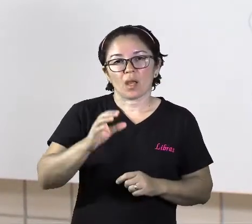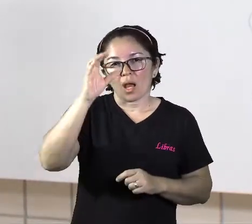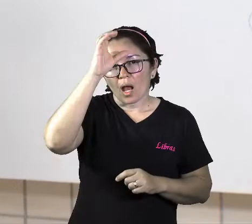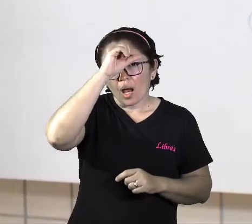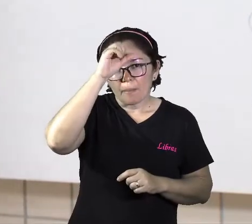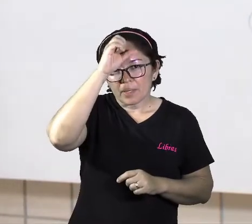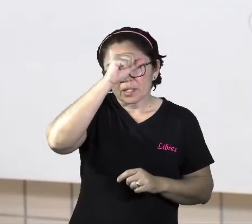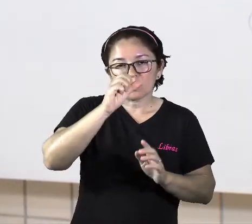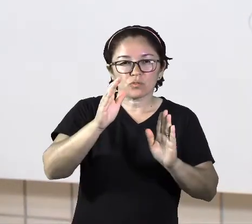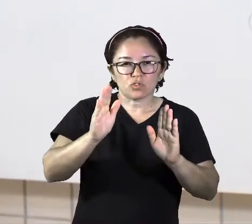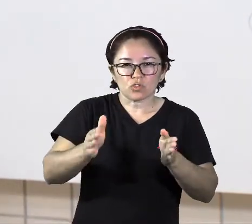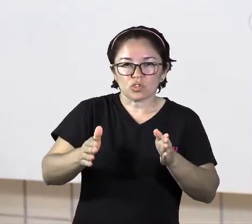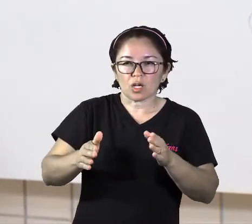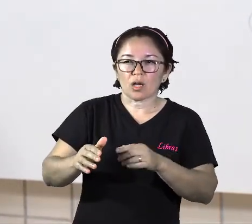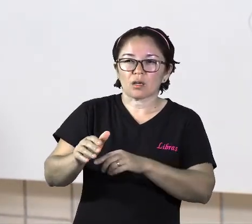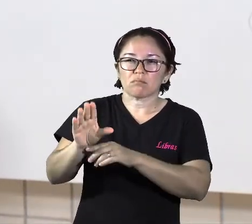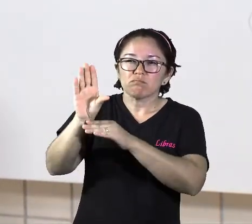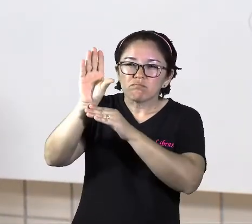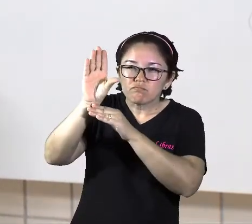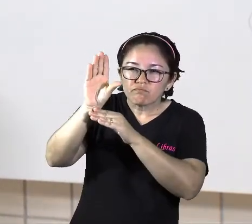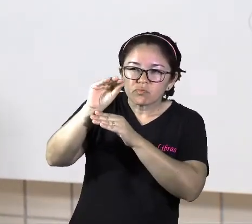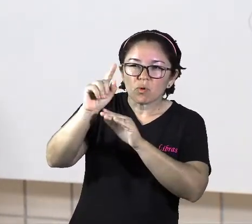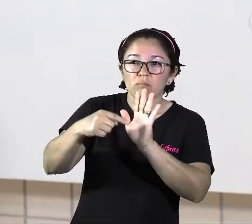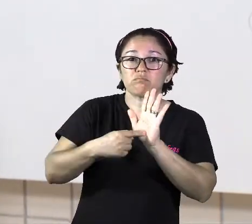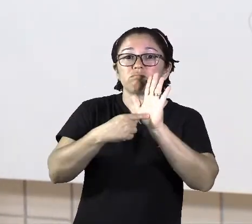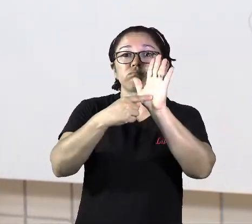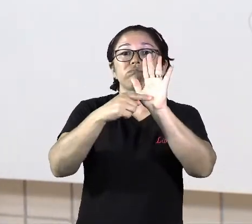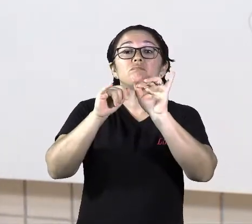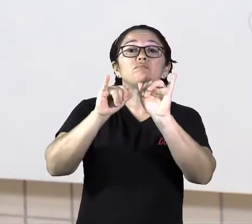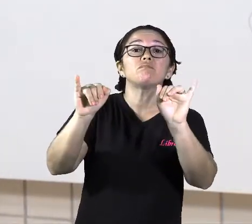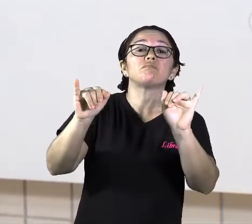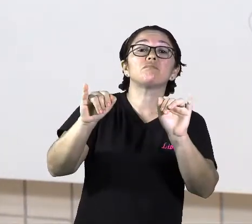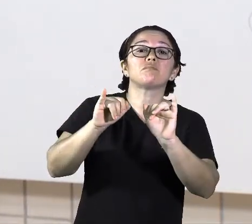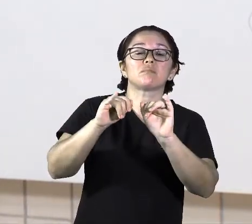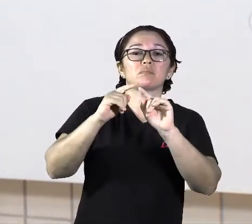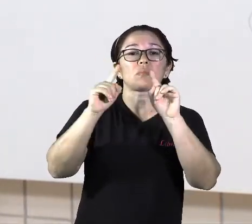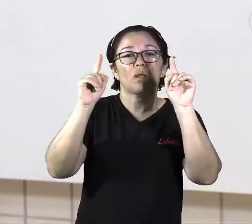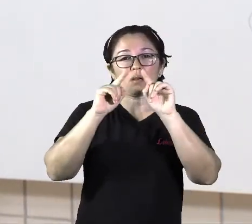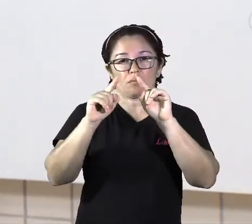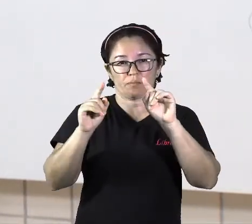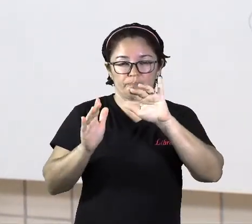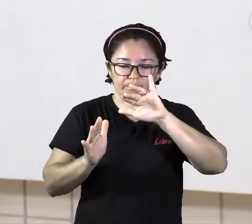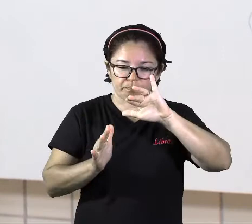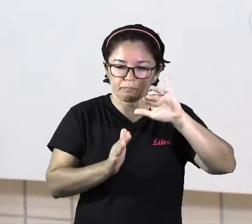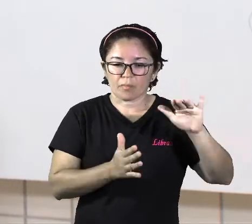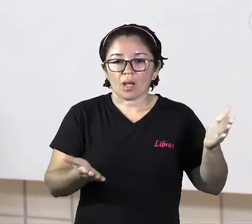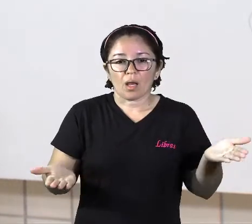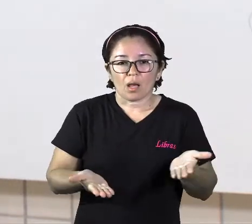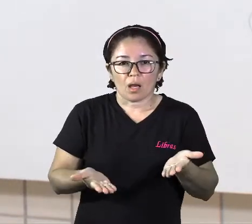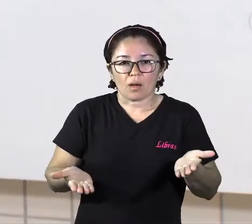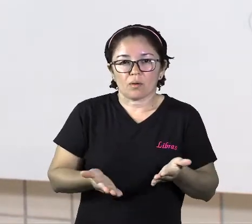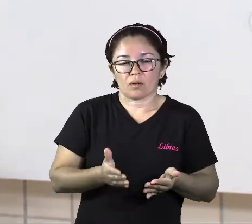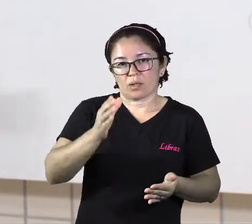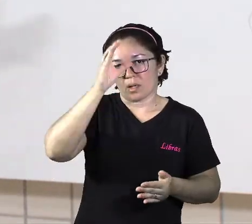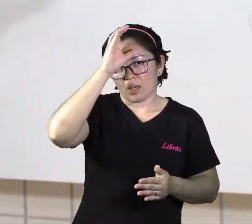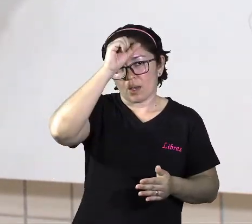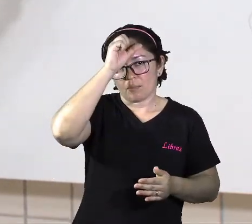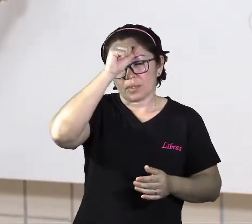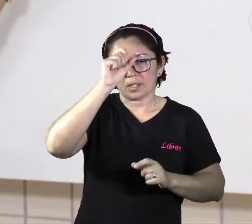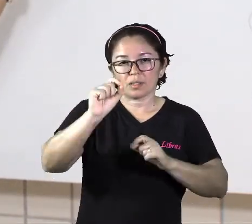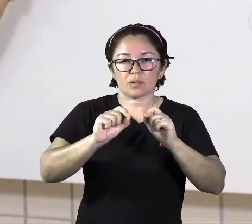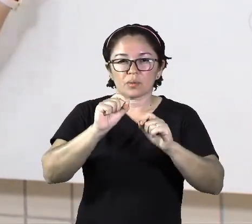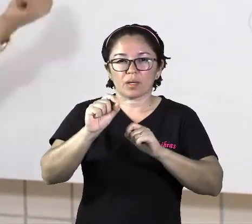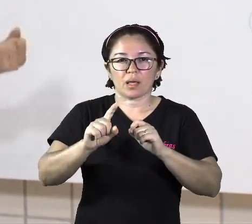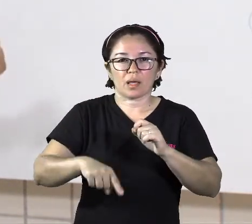vamos trabalhar um assunto também que nós já trabalhamos, que é modo e tempos verbais. Modos e tempos